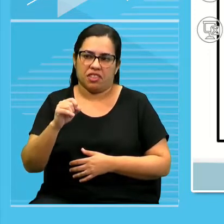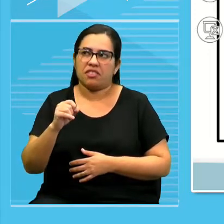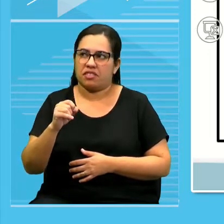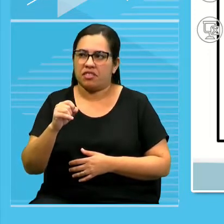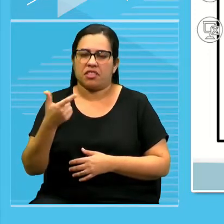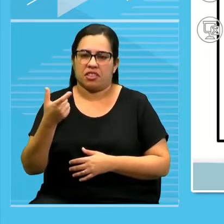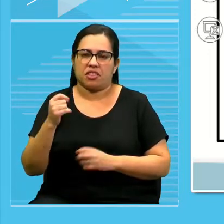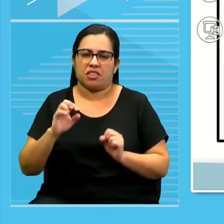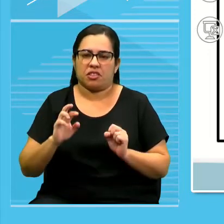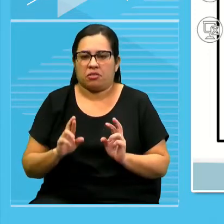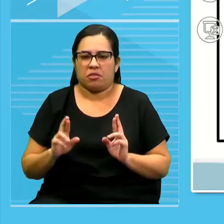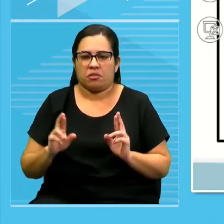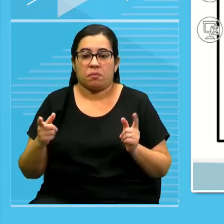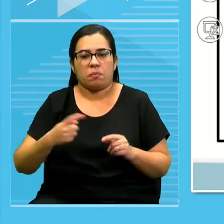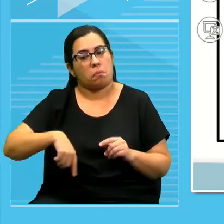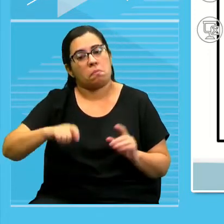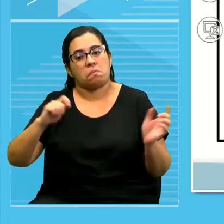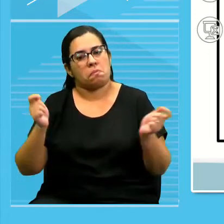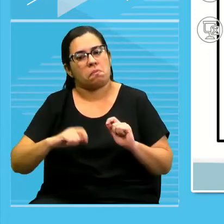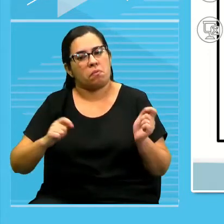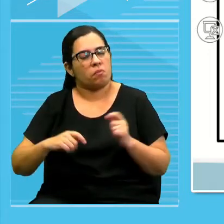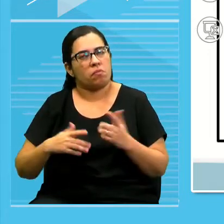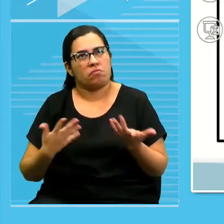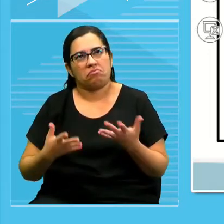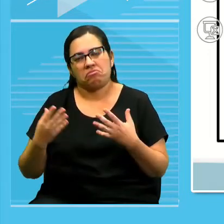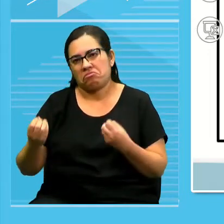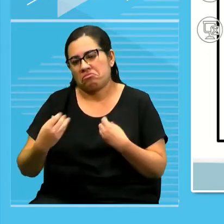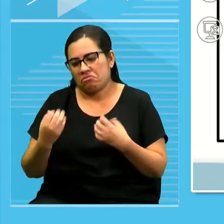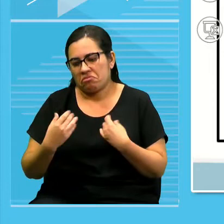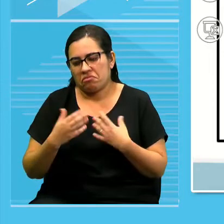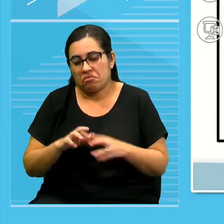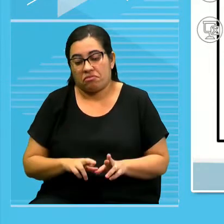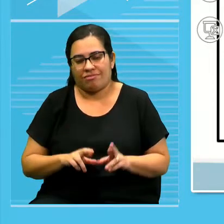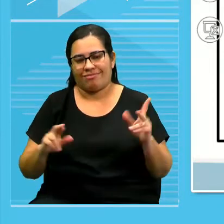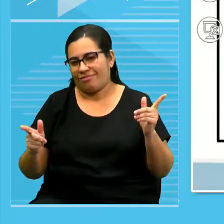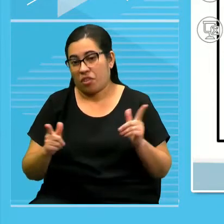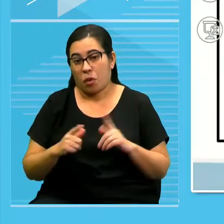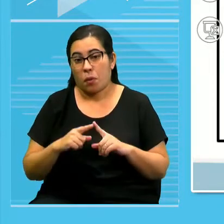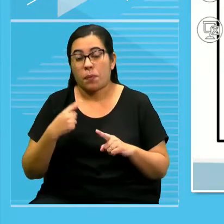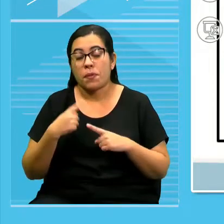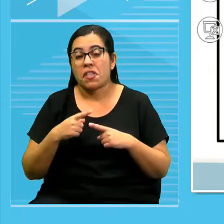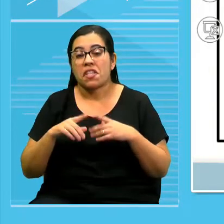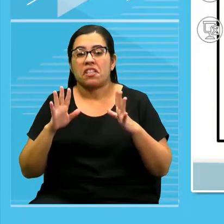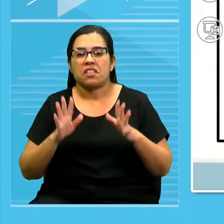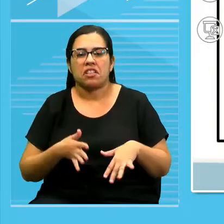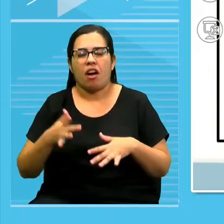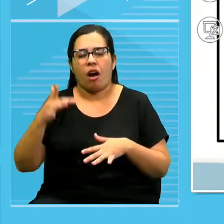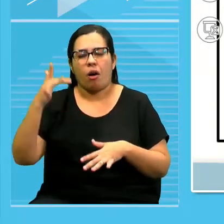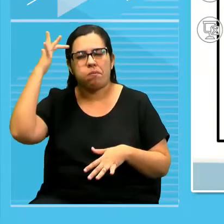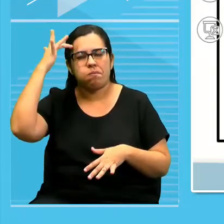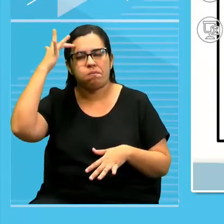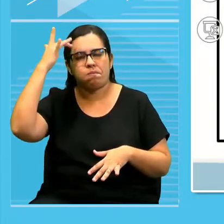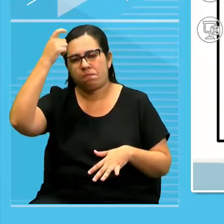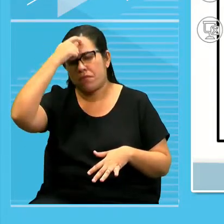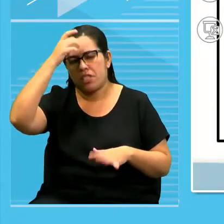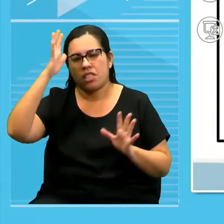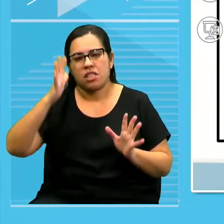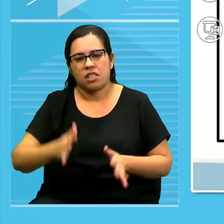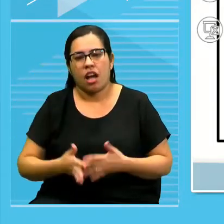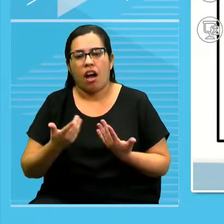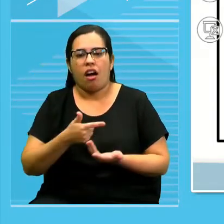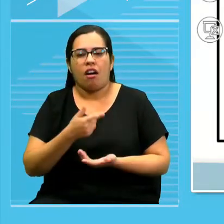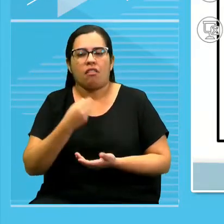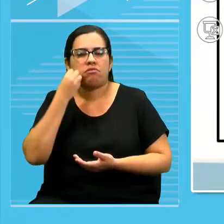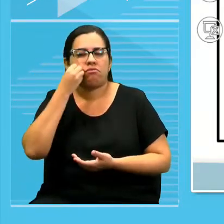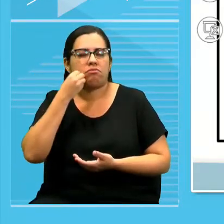ela provavelmente ela é do Mia do Code diferente porque ela também já tinha amadora e sido já havia passado por